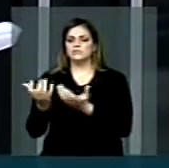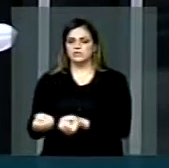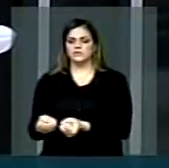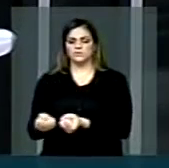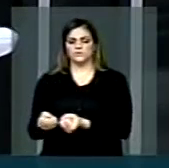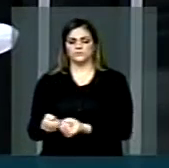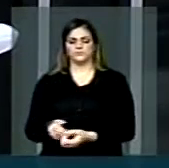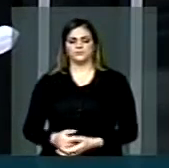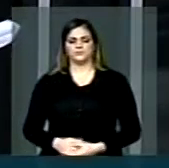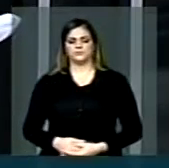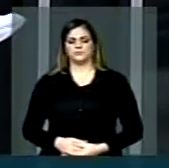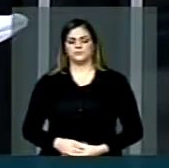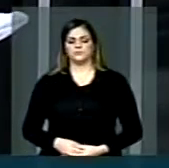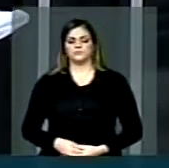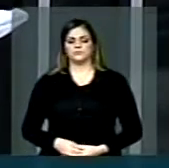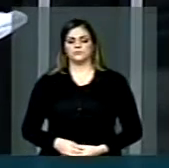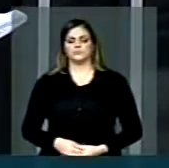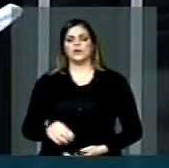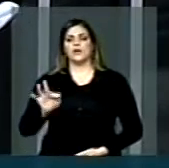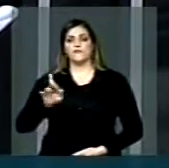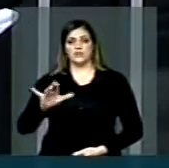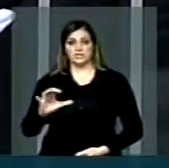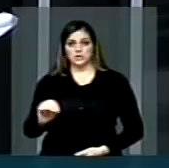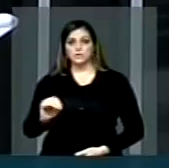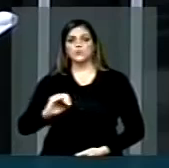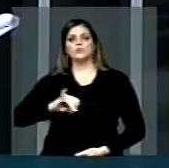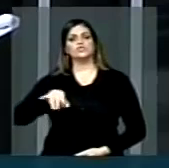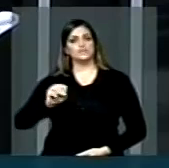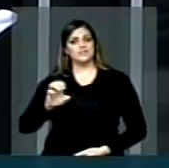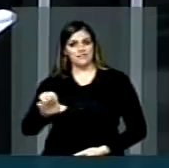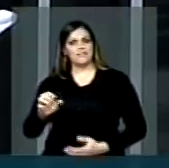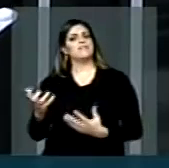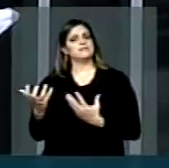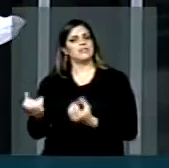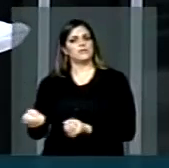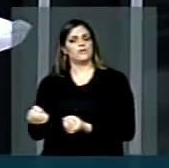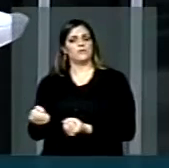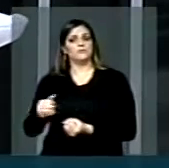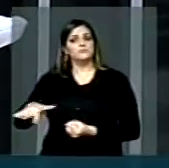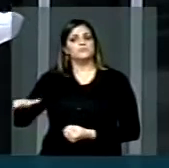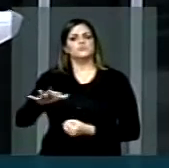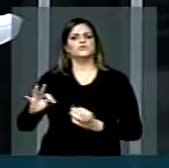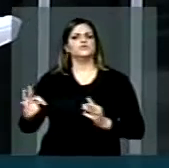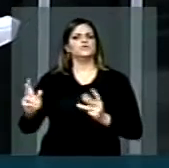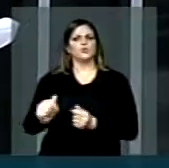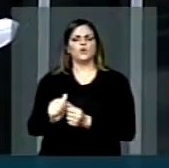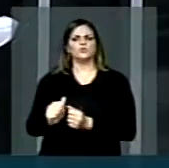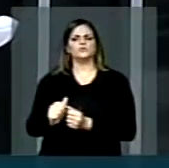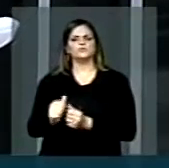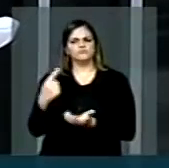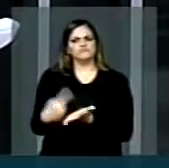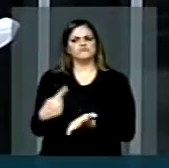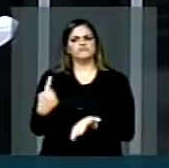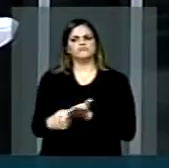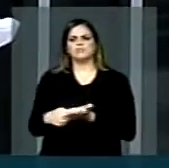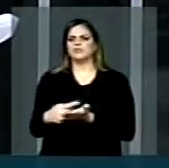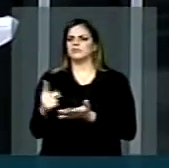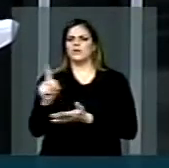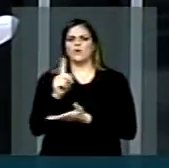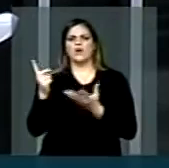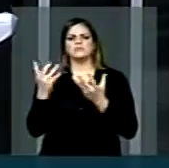pelo prático Francisco José do Nascimento, os homens do mar cerraram fileiras contra o embarque de